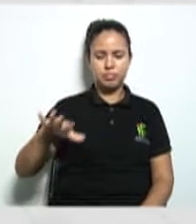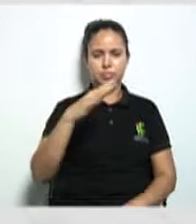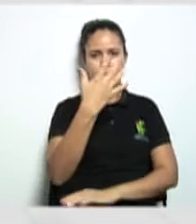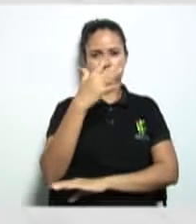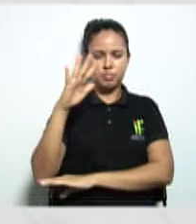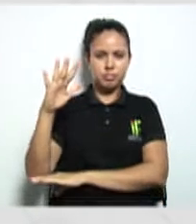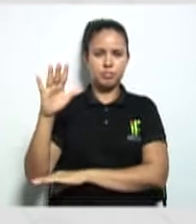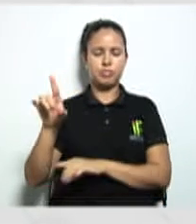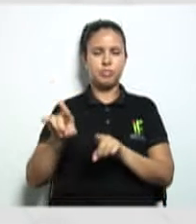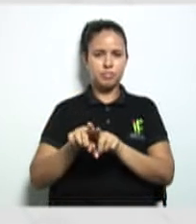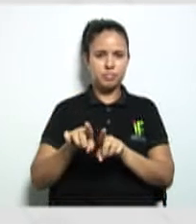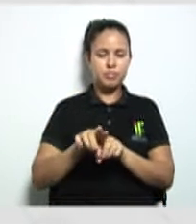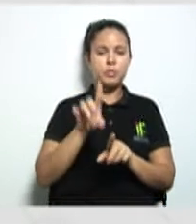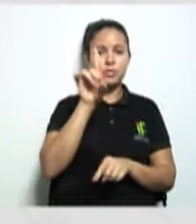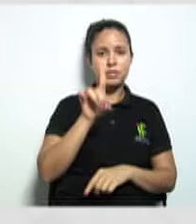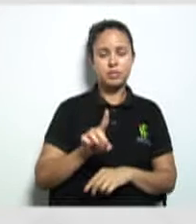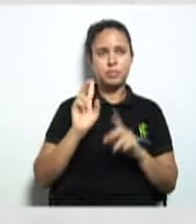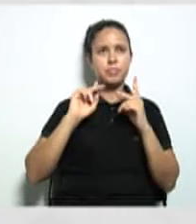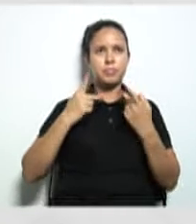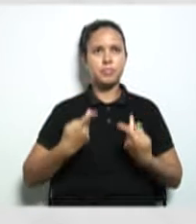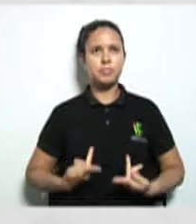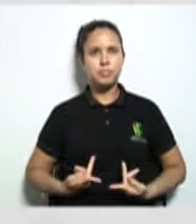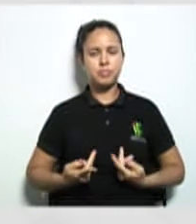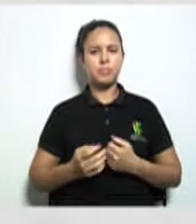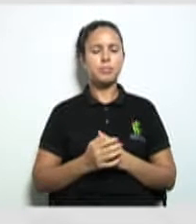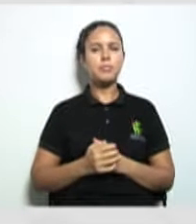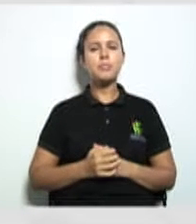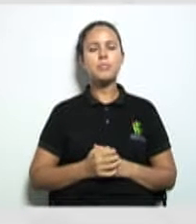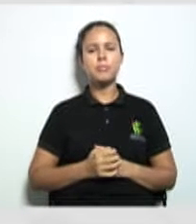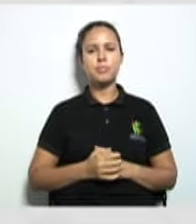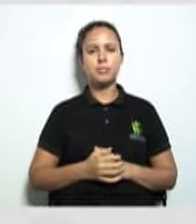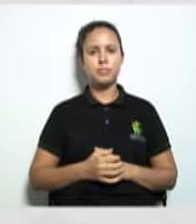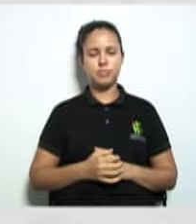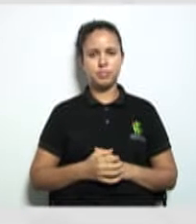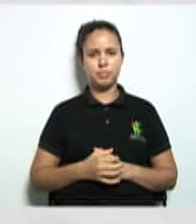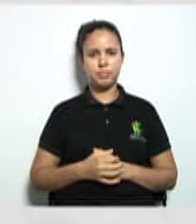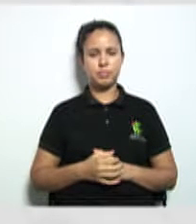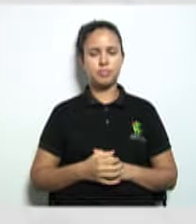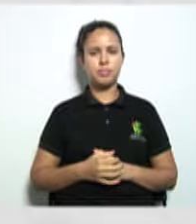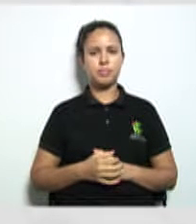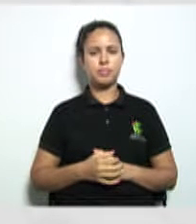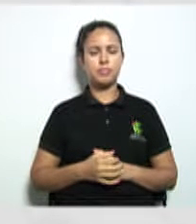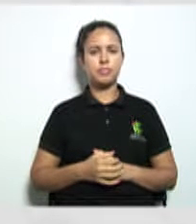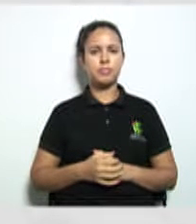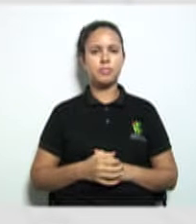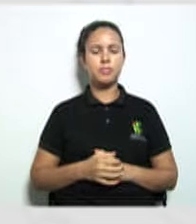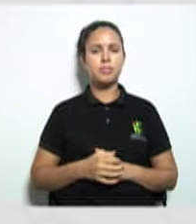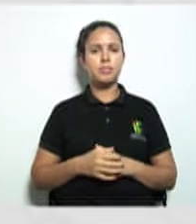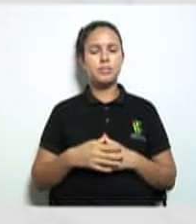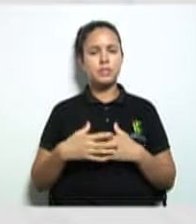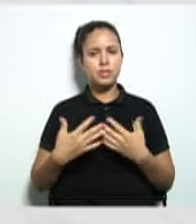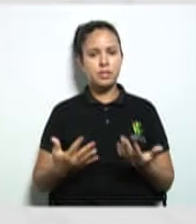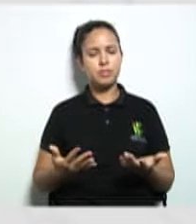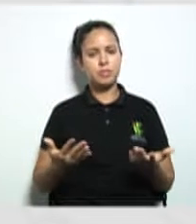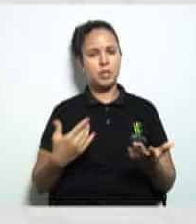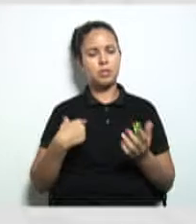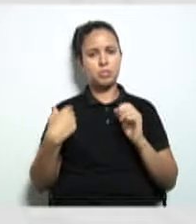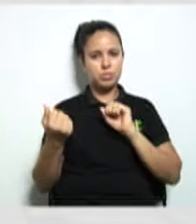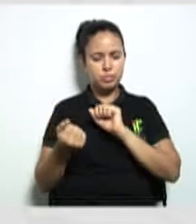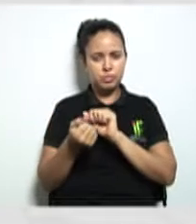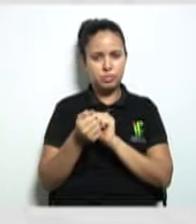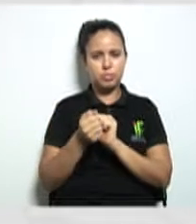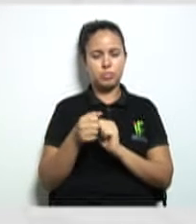e aos direitos humanos, né? É isso mesmo. Então, pessoal, olha só, eu estou aqui dando todo o apoio para a